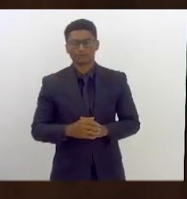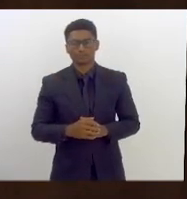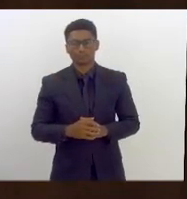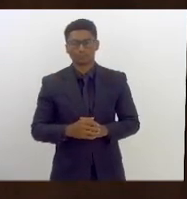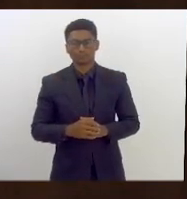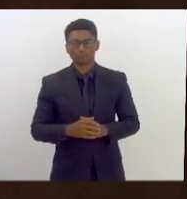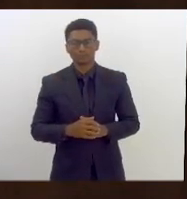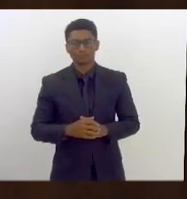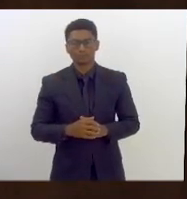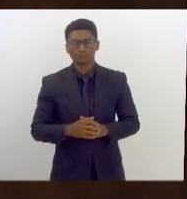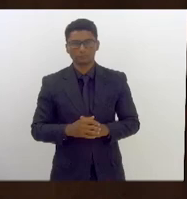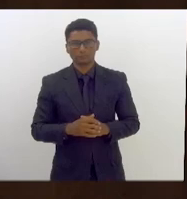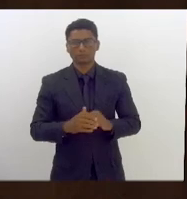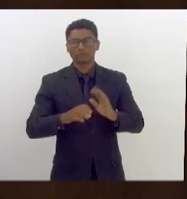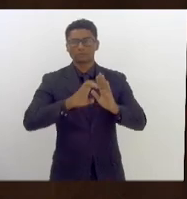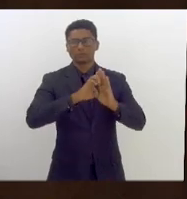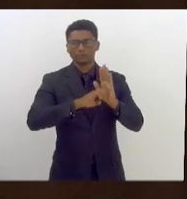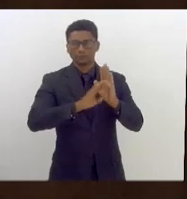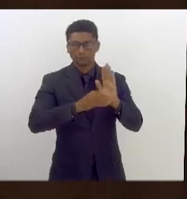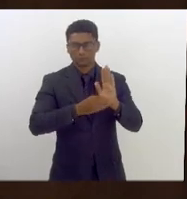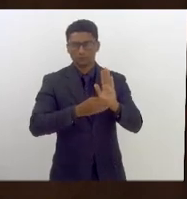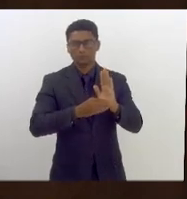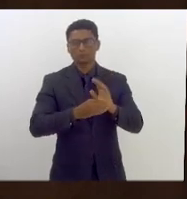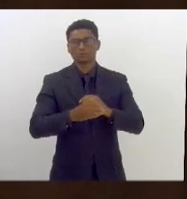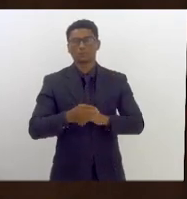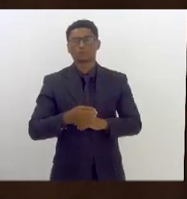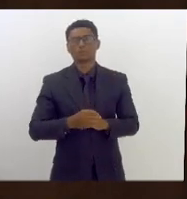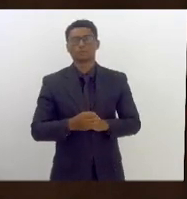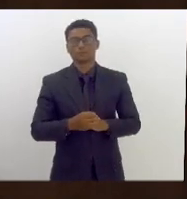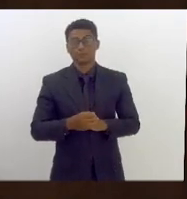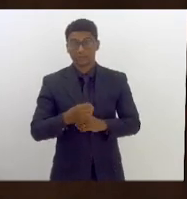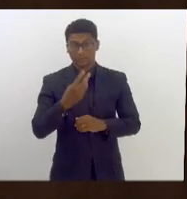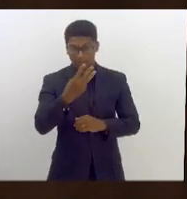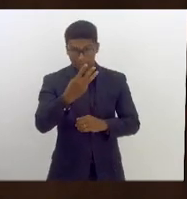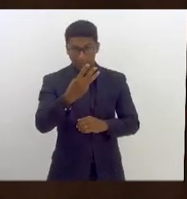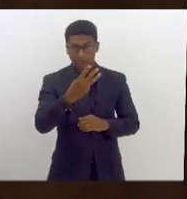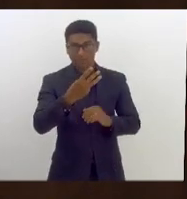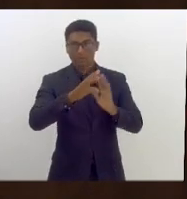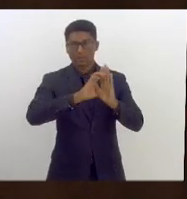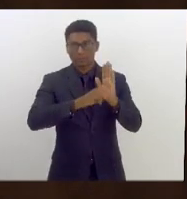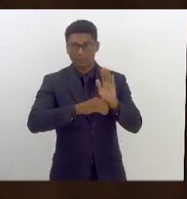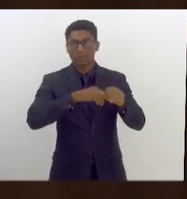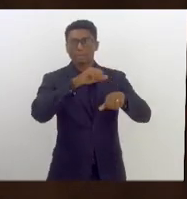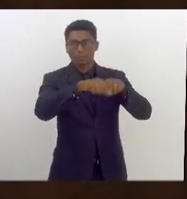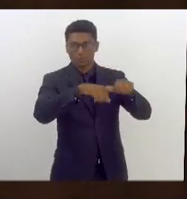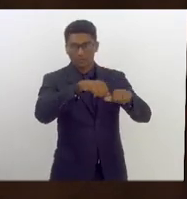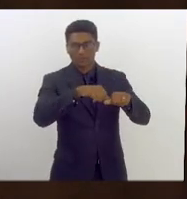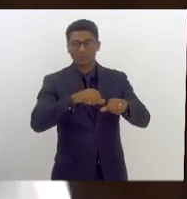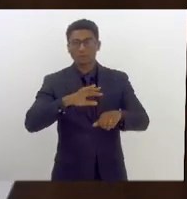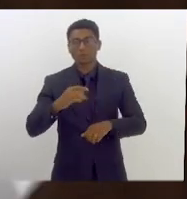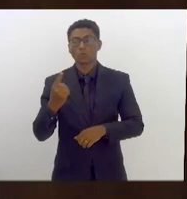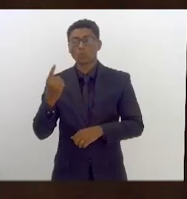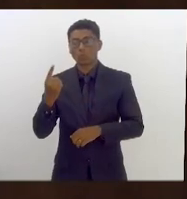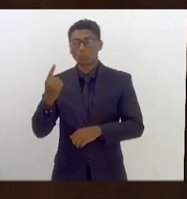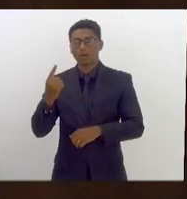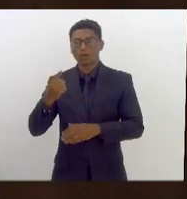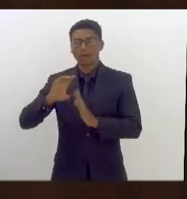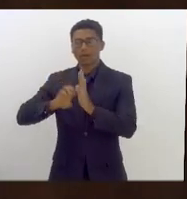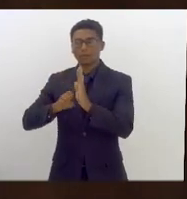quatro emendas, três emendas modificativas e uma emenda